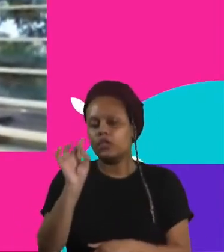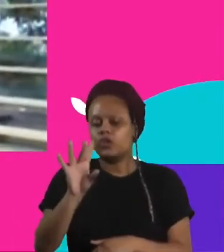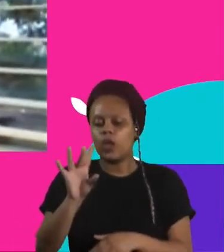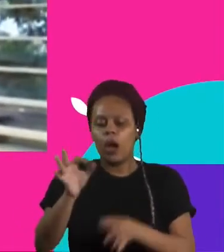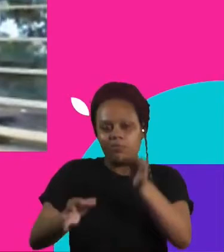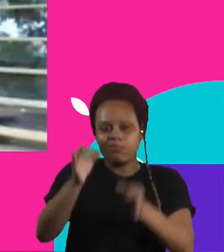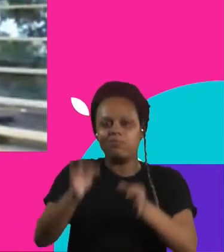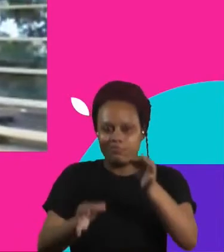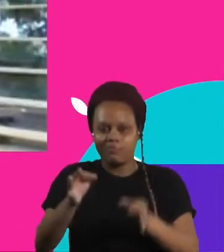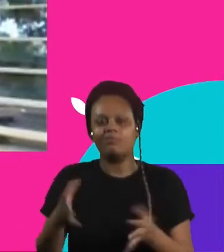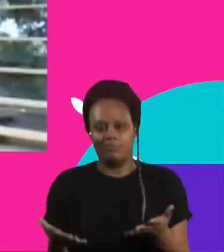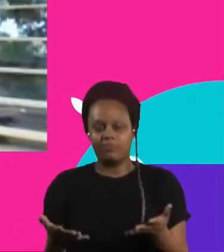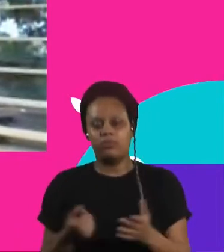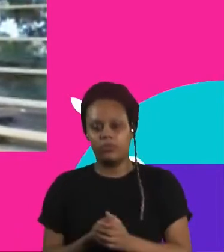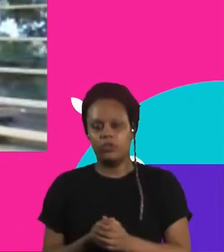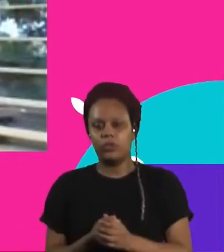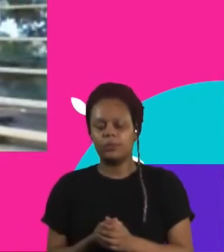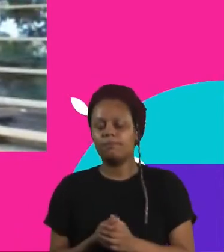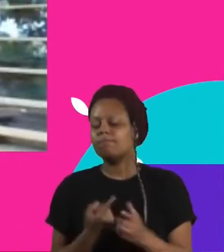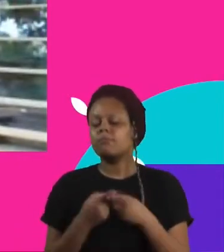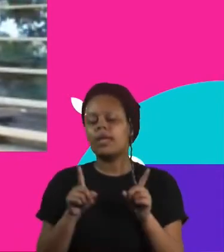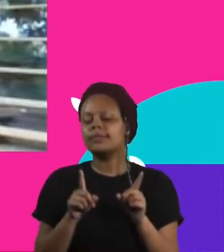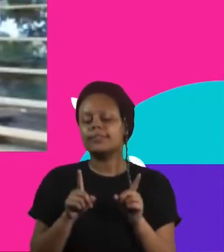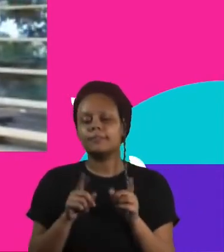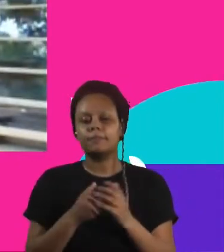você colocar o processo de licenciamento em outro lugar,